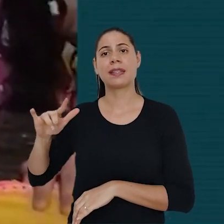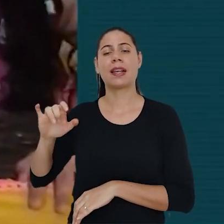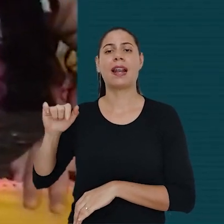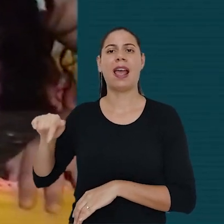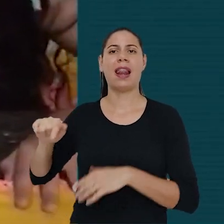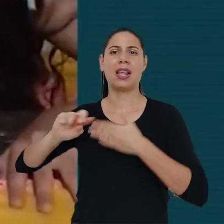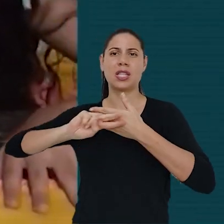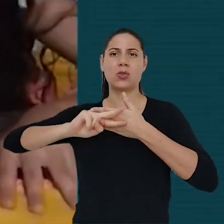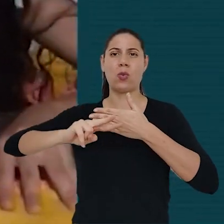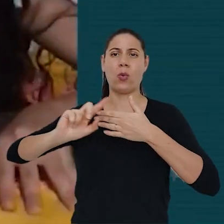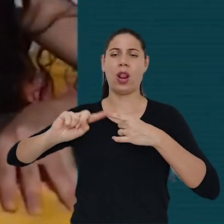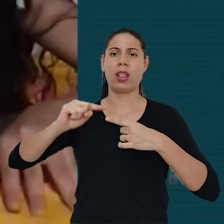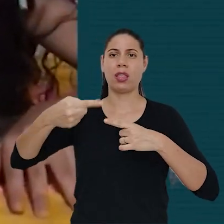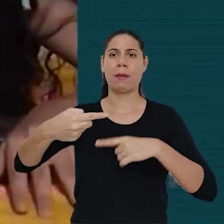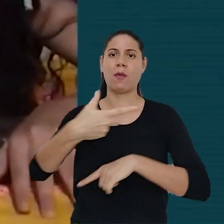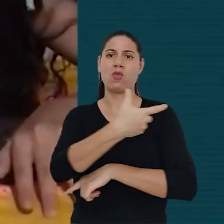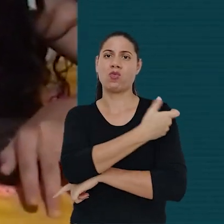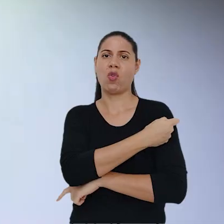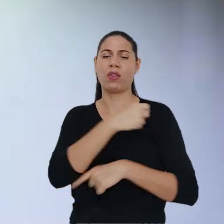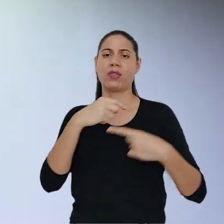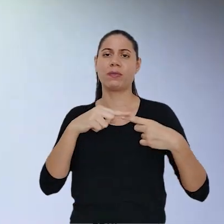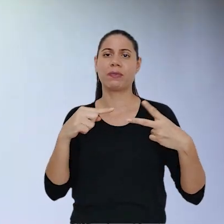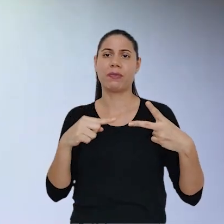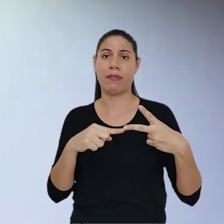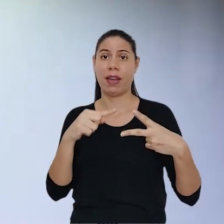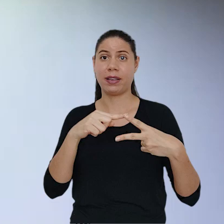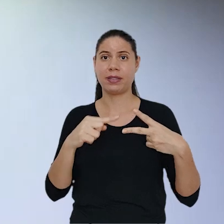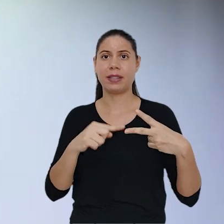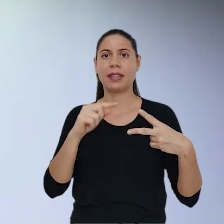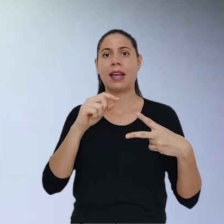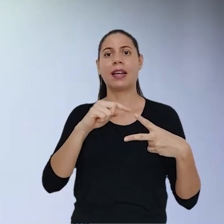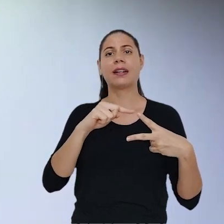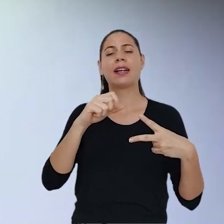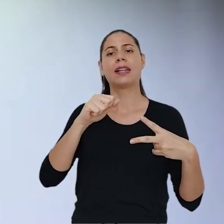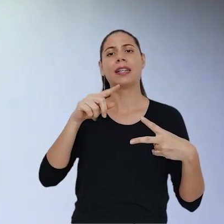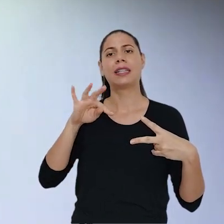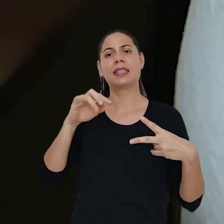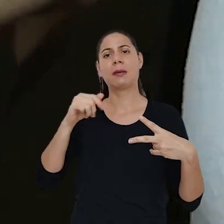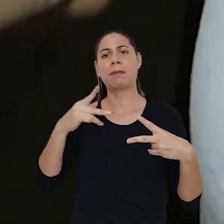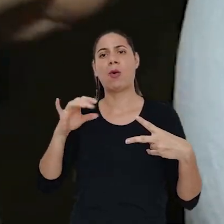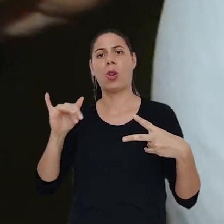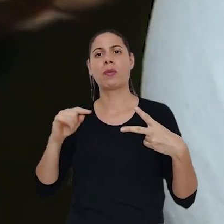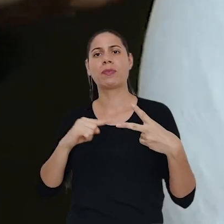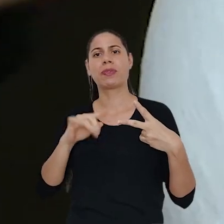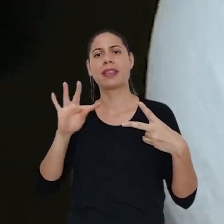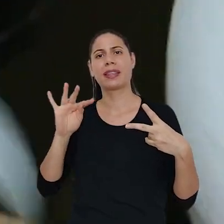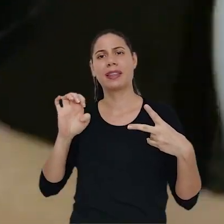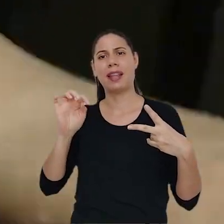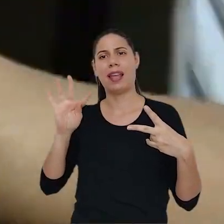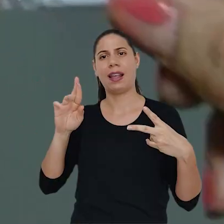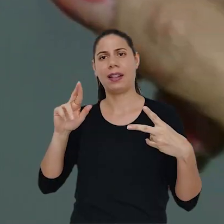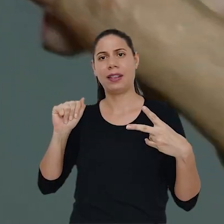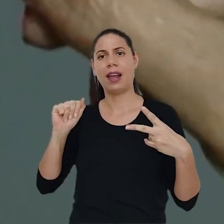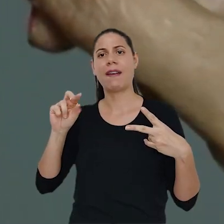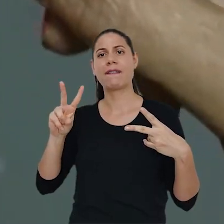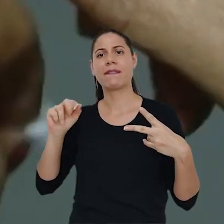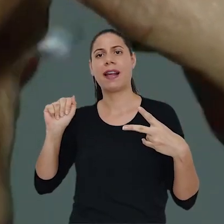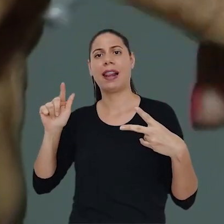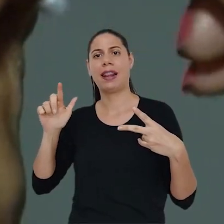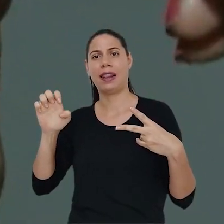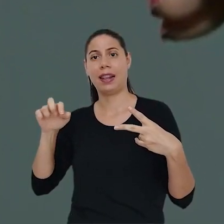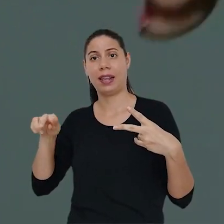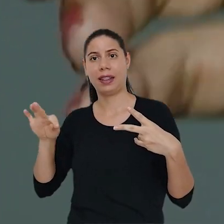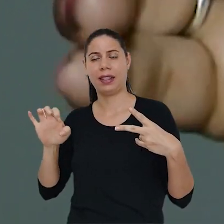teve sequelas após tomar doses das vacinas antipólio e tetravalente, que protege ao mesmo tempo contra difteria,